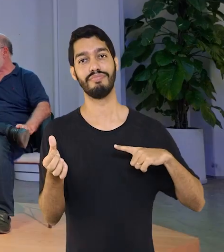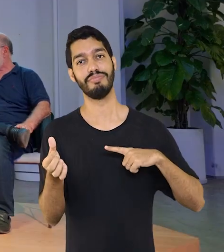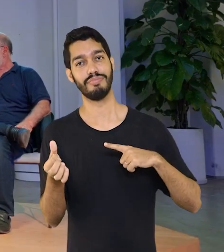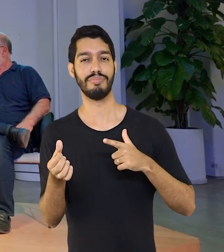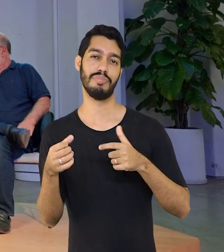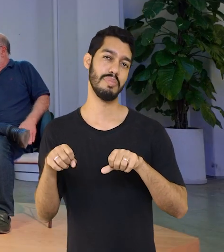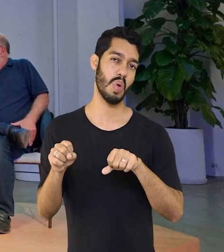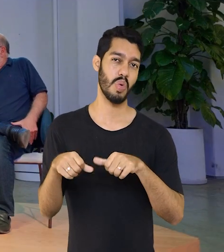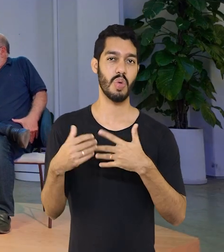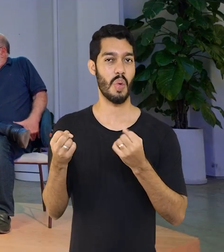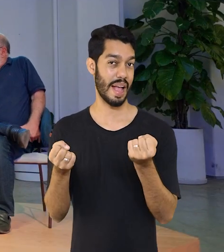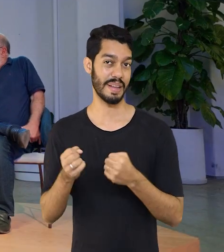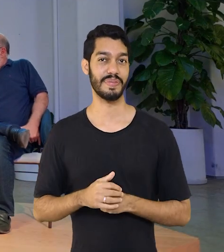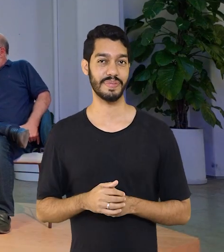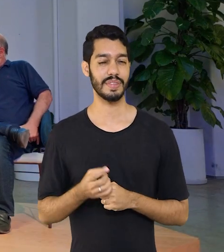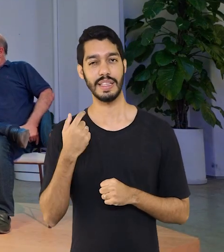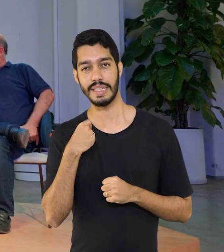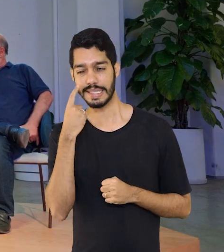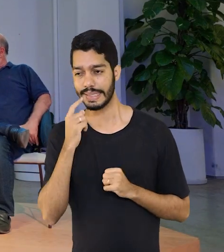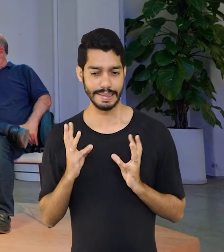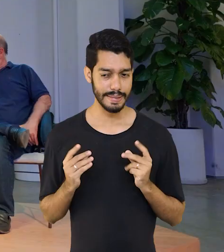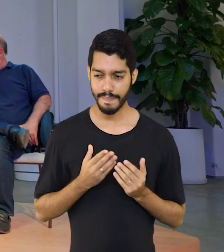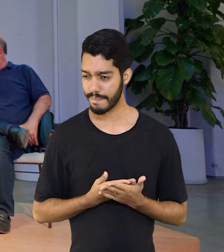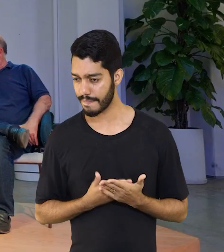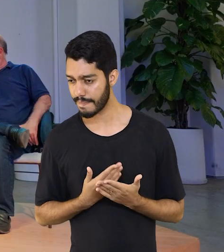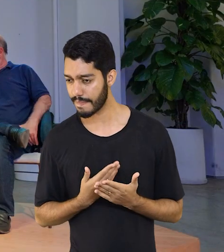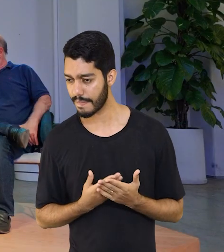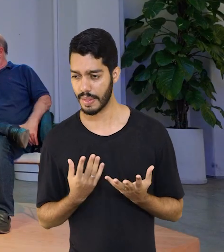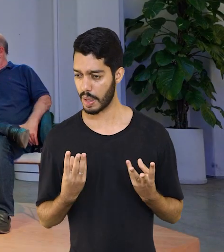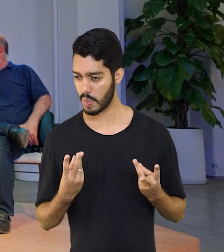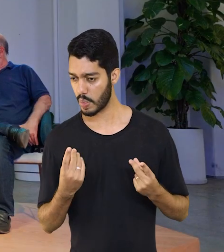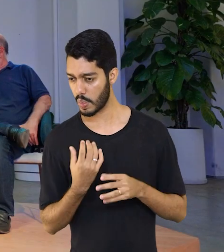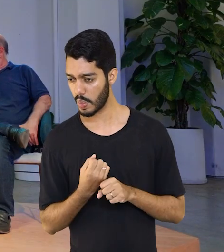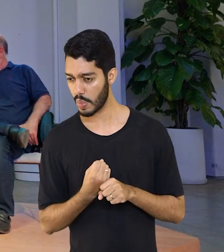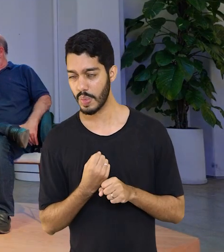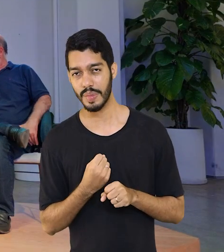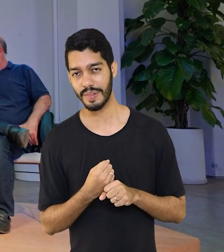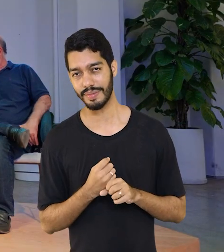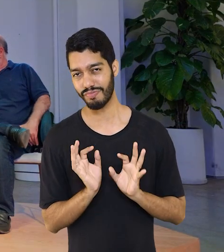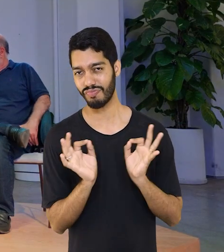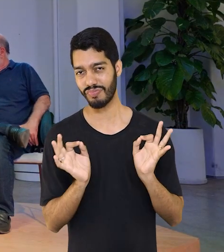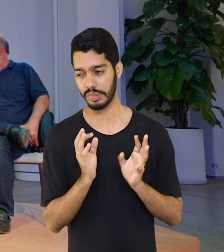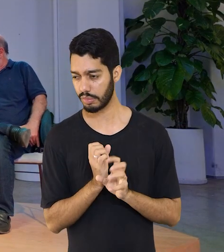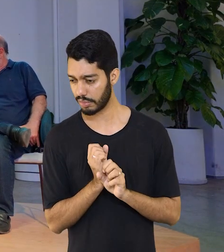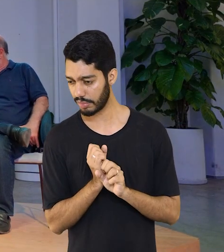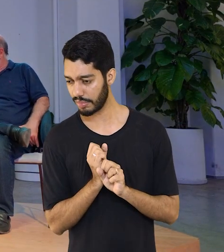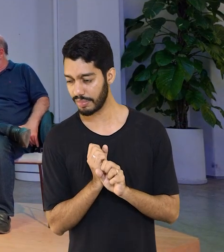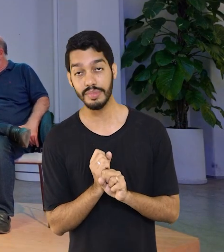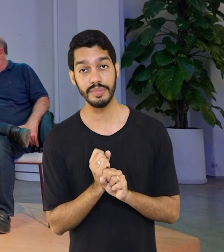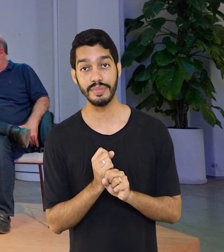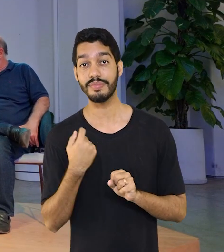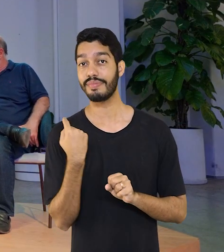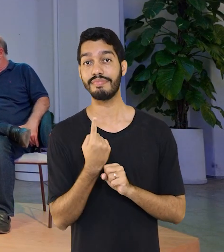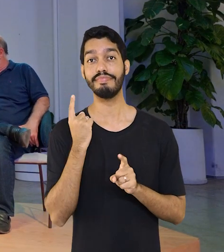pessoas. Aí fui fazer uma brincadeira de extrapolar, enfim, conta para cá, conta para lá, enfim, um pouco até uma conta de padaria ali.